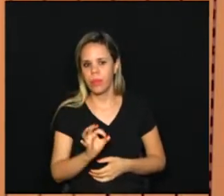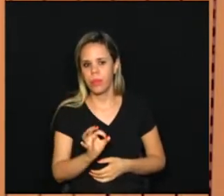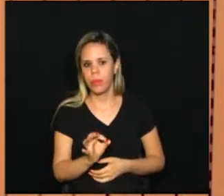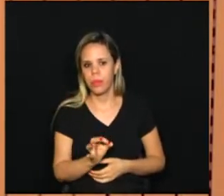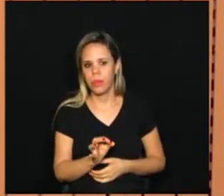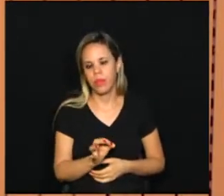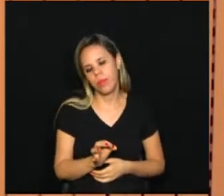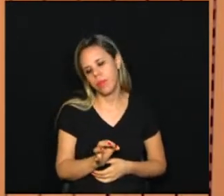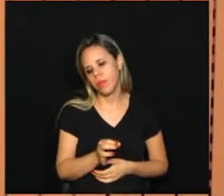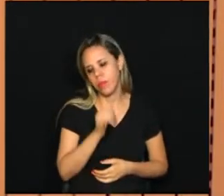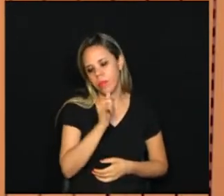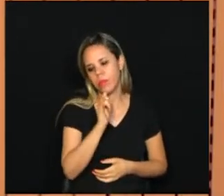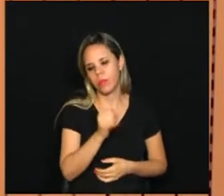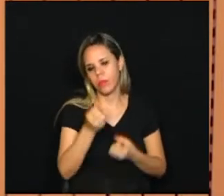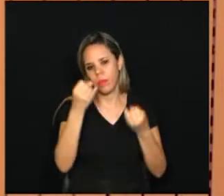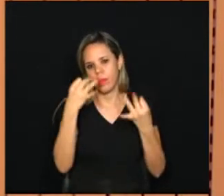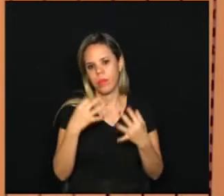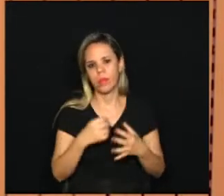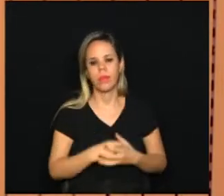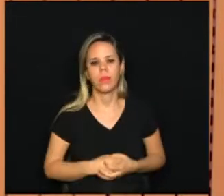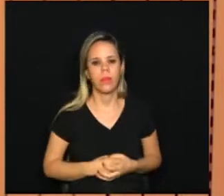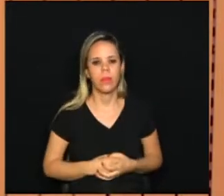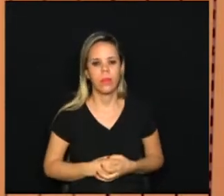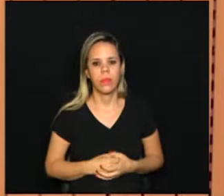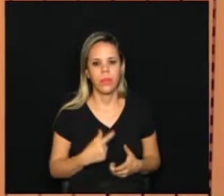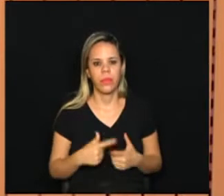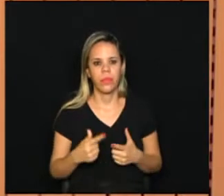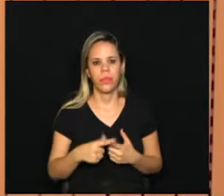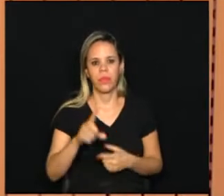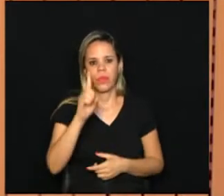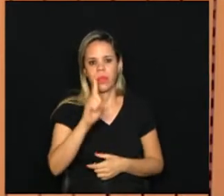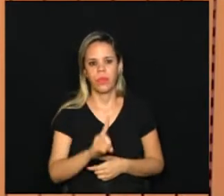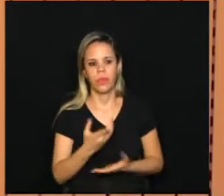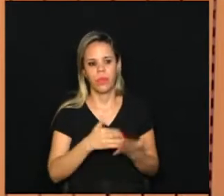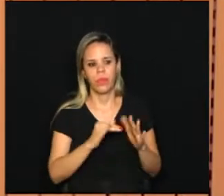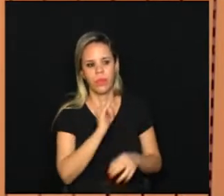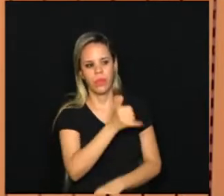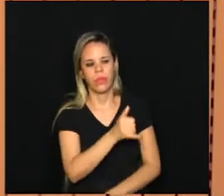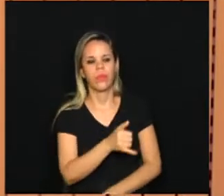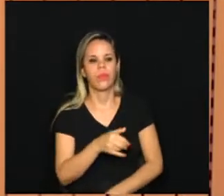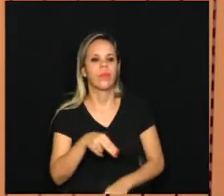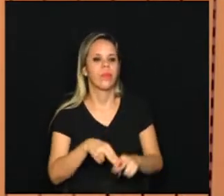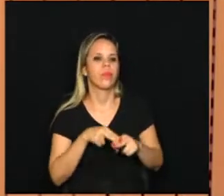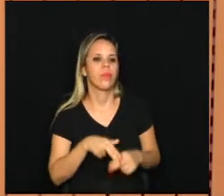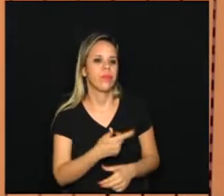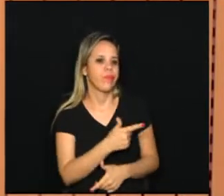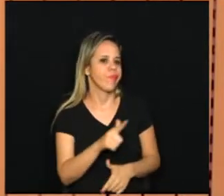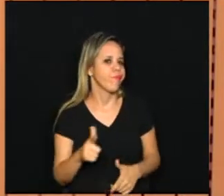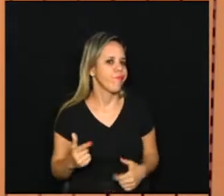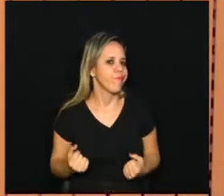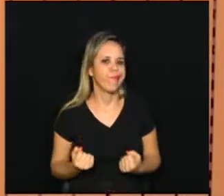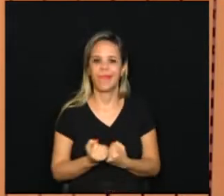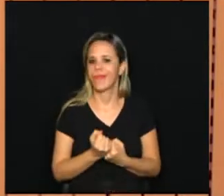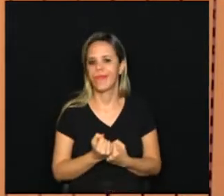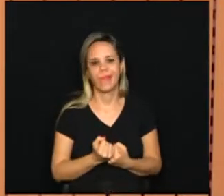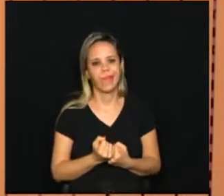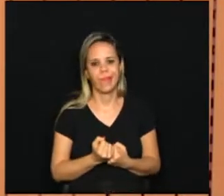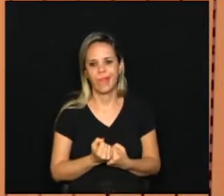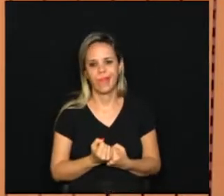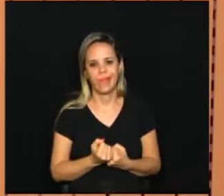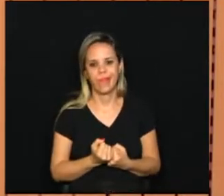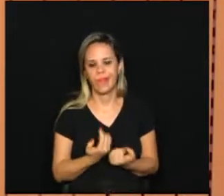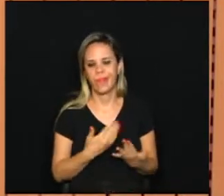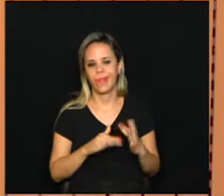42,4% falam, né, relatam esses casos para a direção da escola, justamente por não terem esse acolhimento no